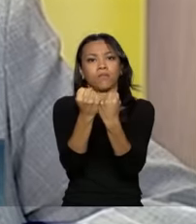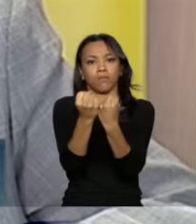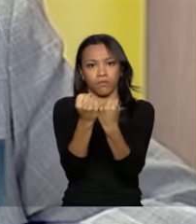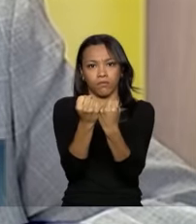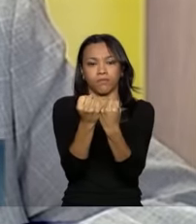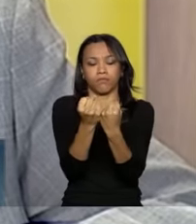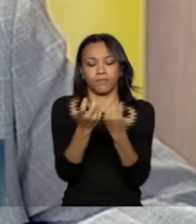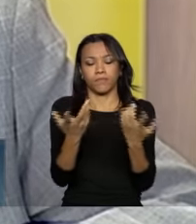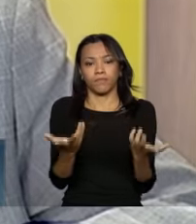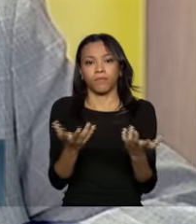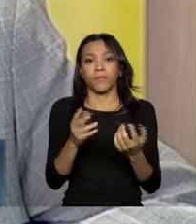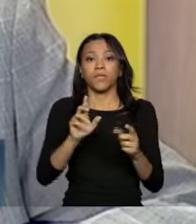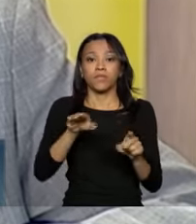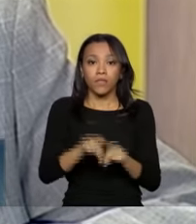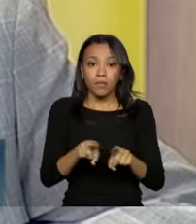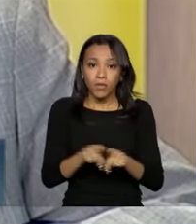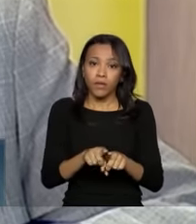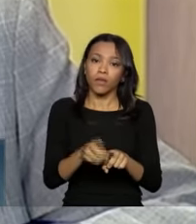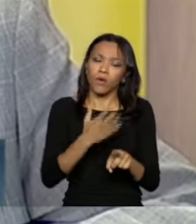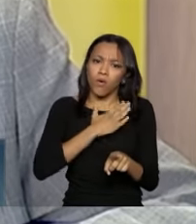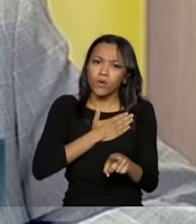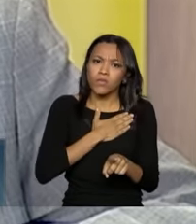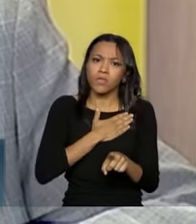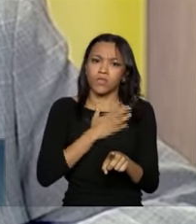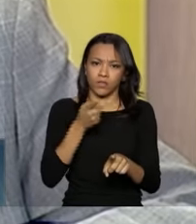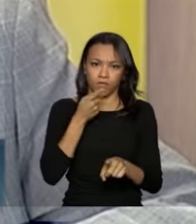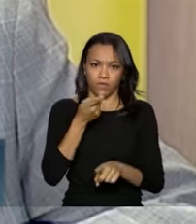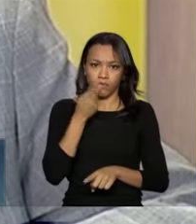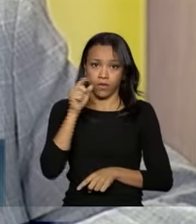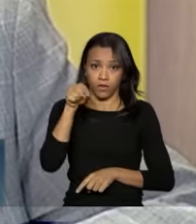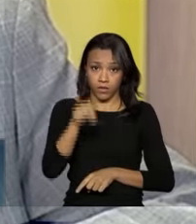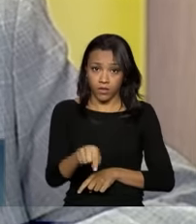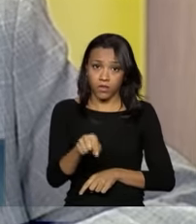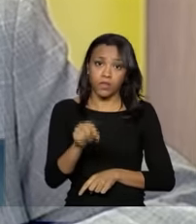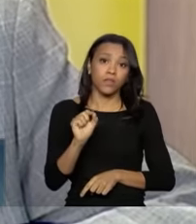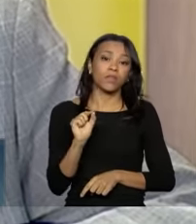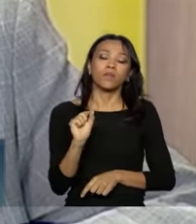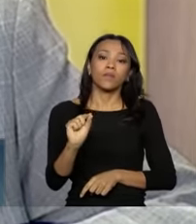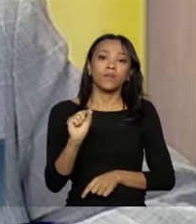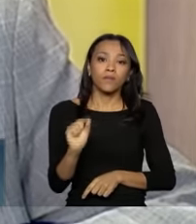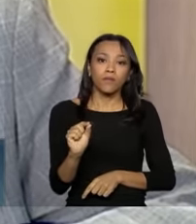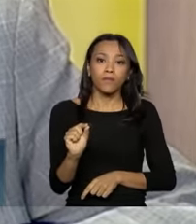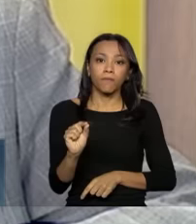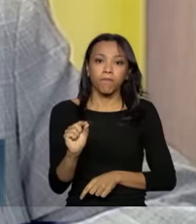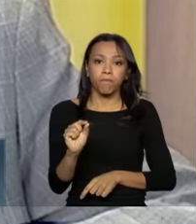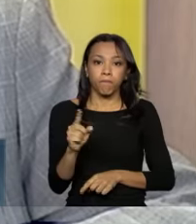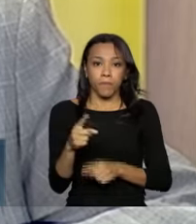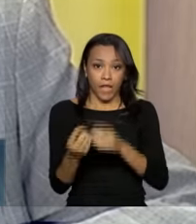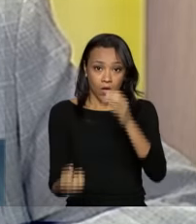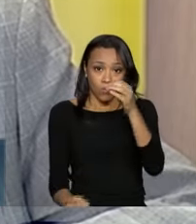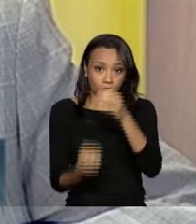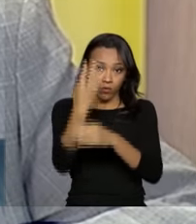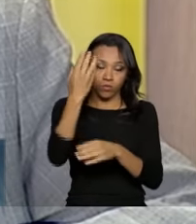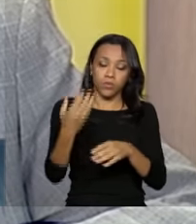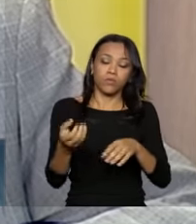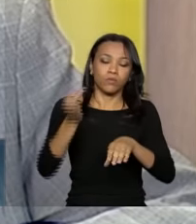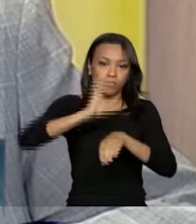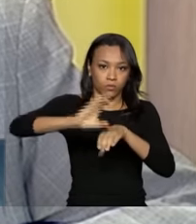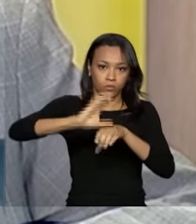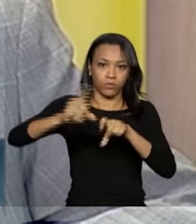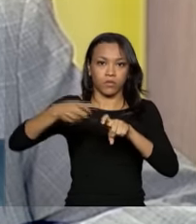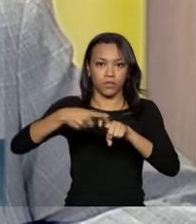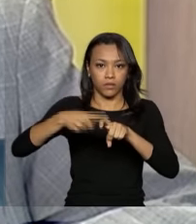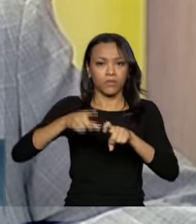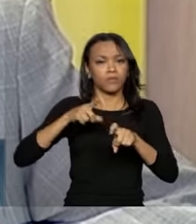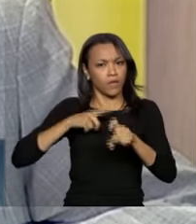processo. E gostaria também de enfatizar que a instalação desses cursos